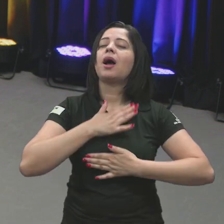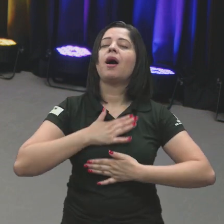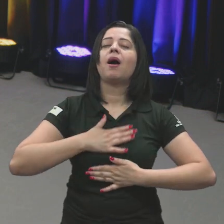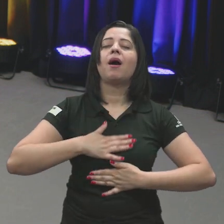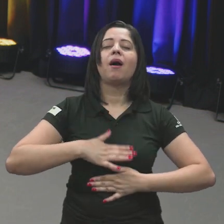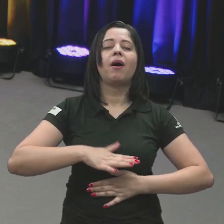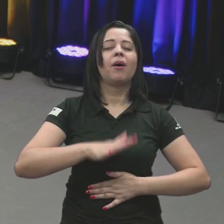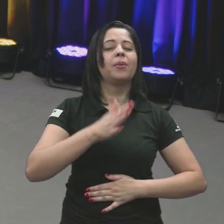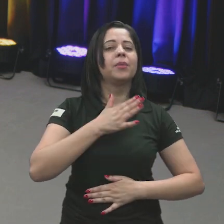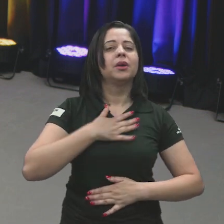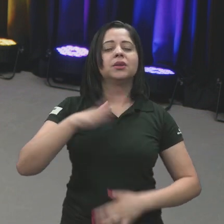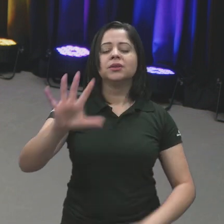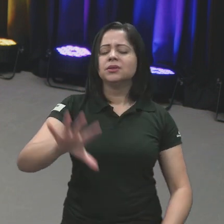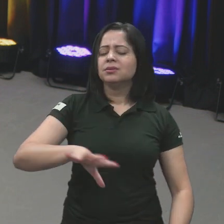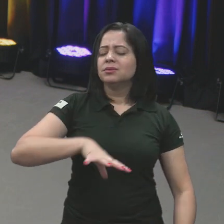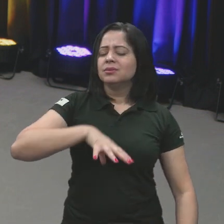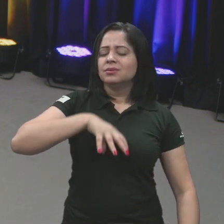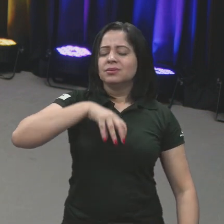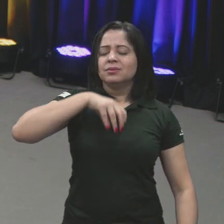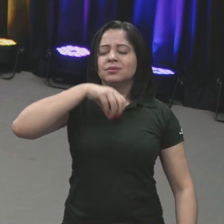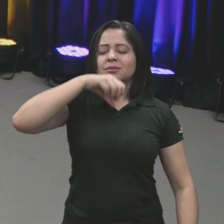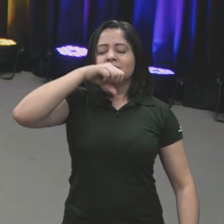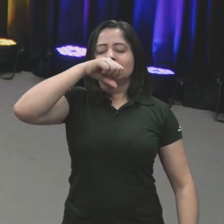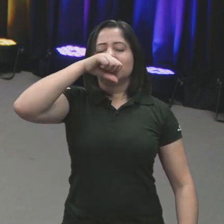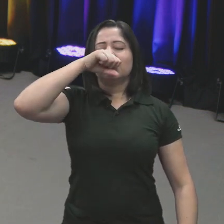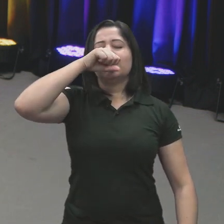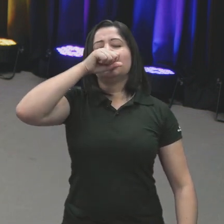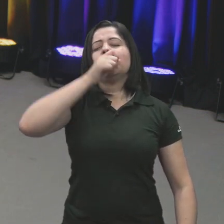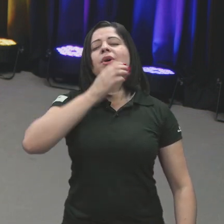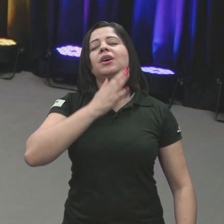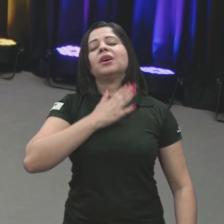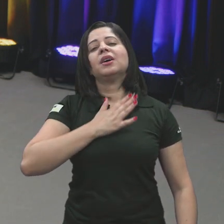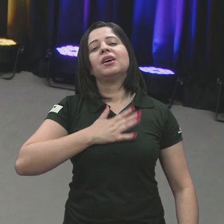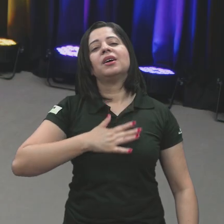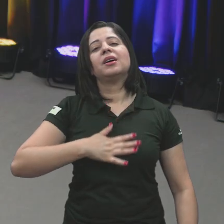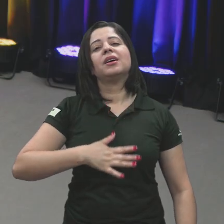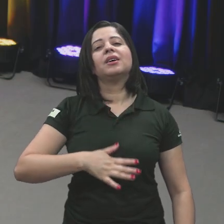Calma, respira, relaxa.